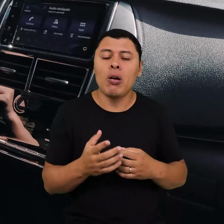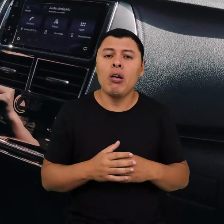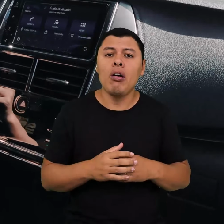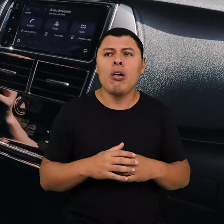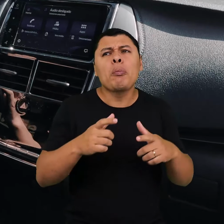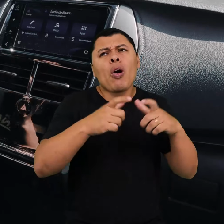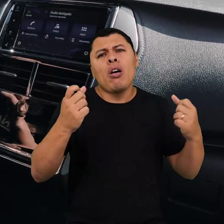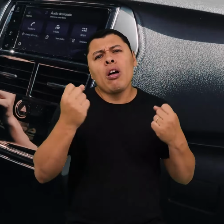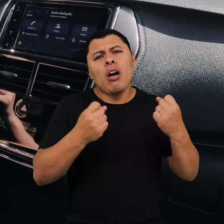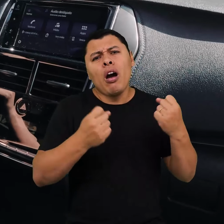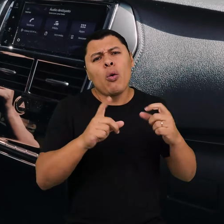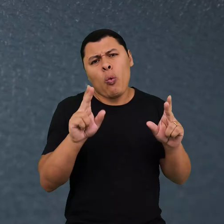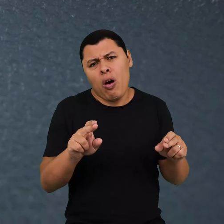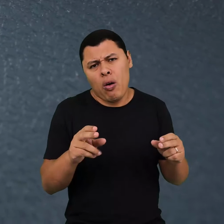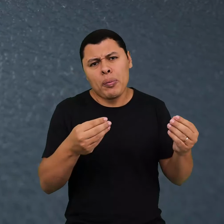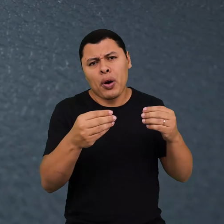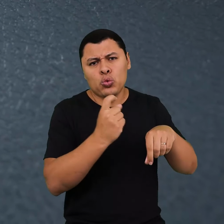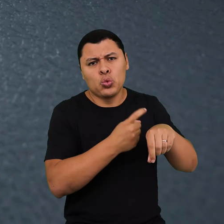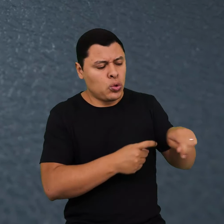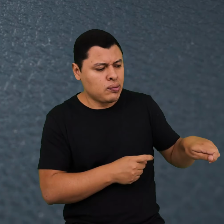plástico duro, né? Então aqui não é diferente.